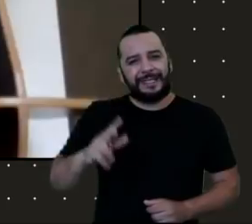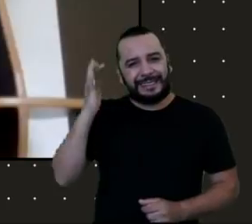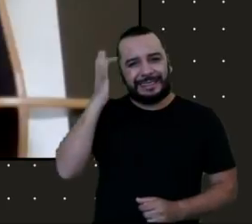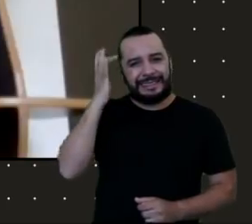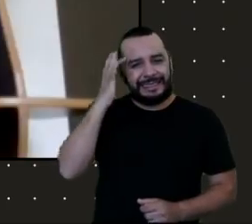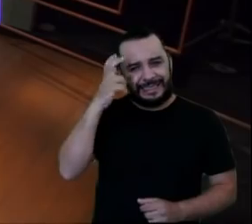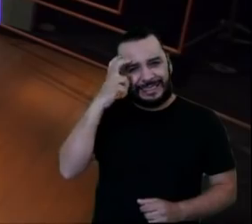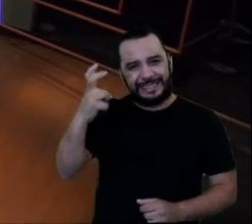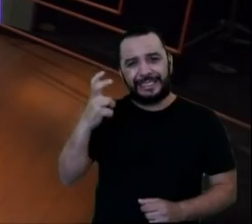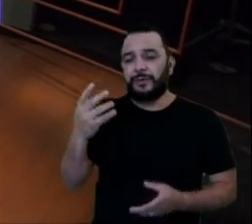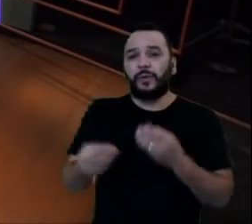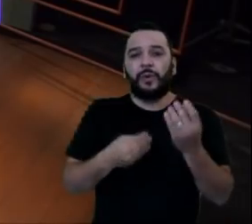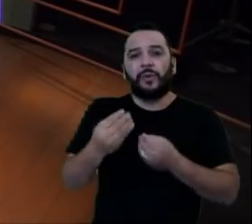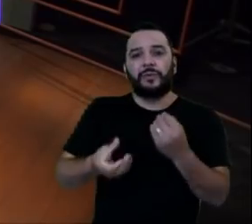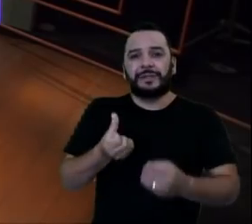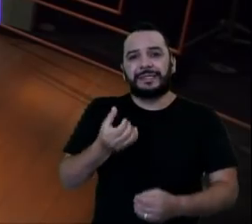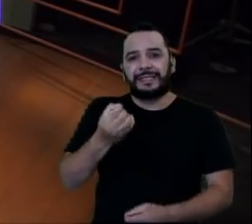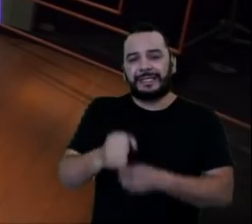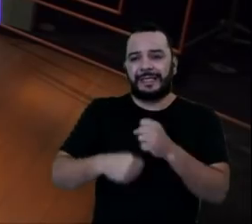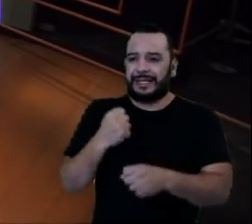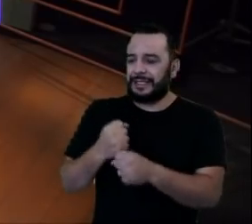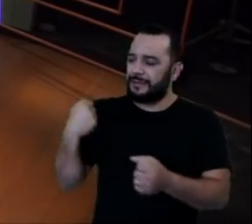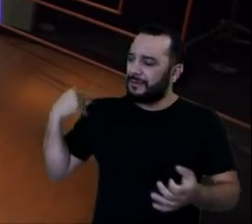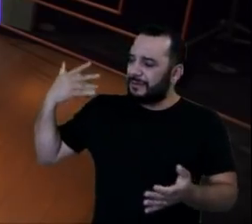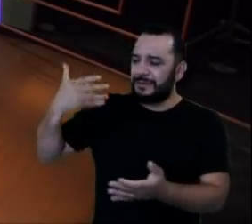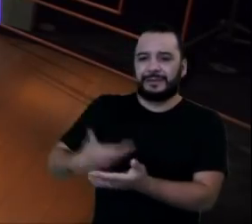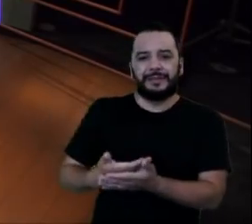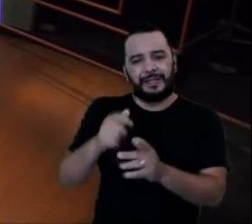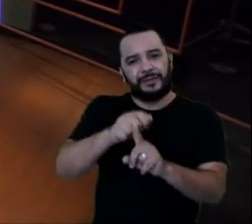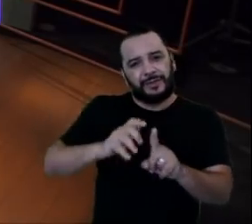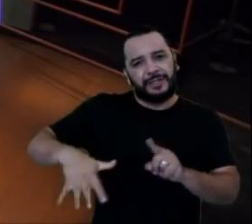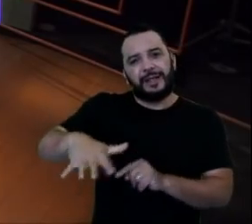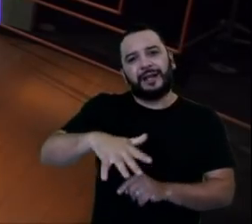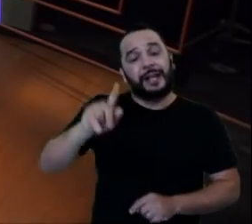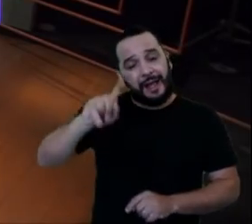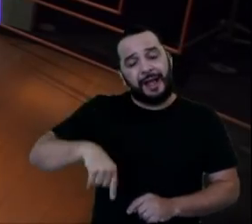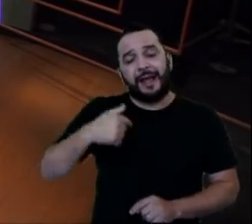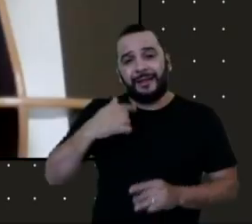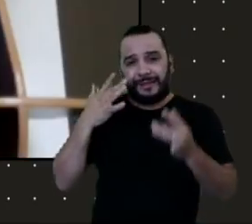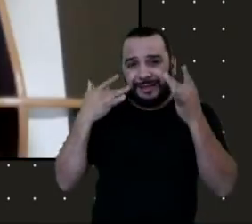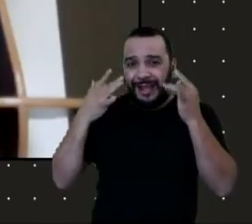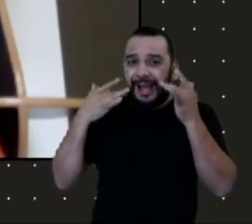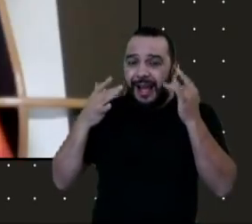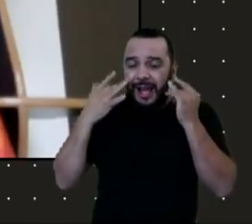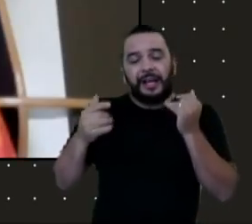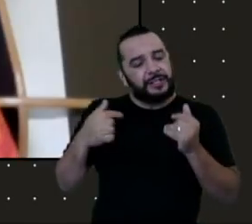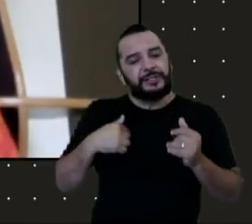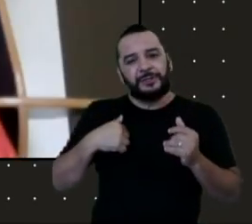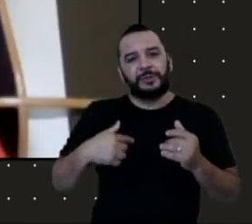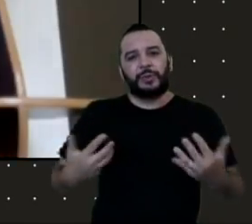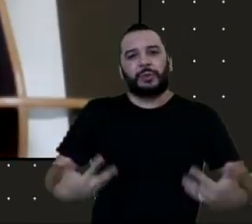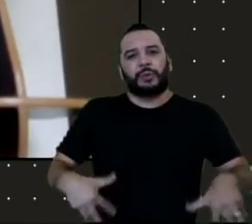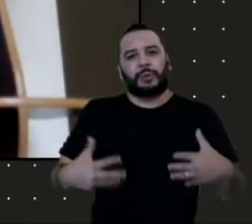Robert Lepage, que a Monique Gardenberg lindamente dirigiu, ao lado da Michele Matalon, com um